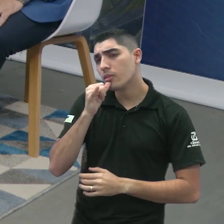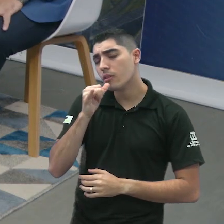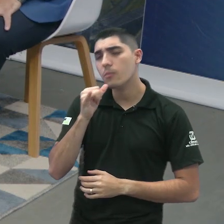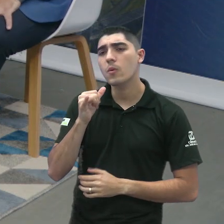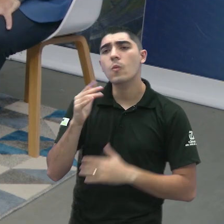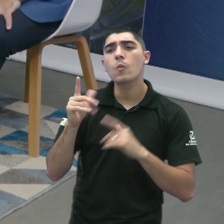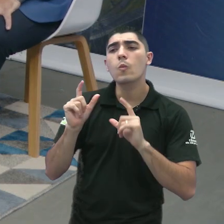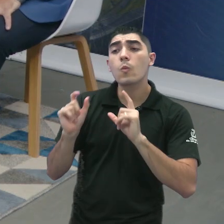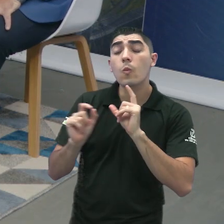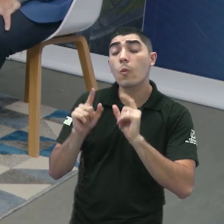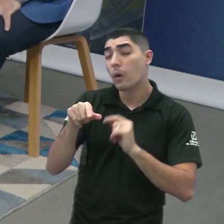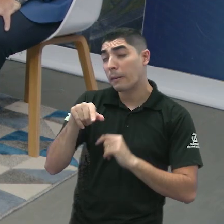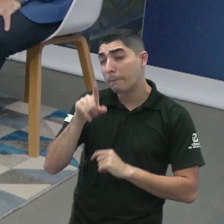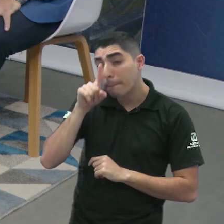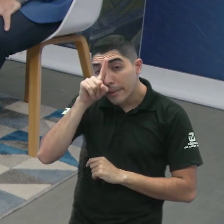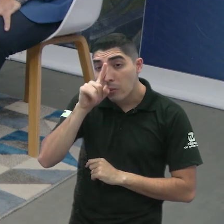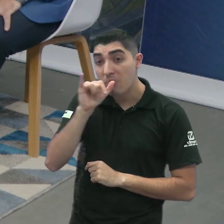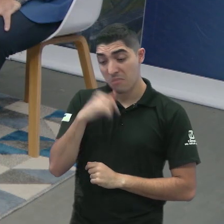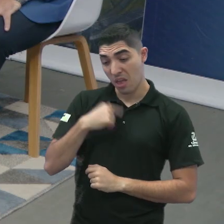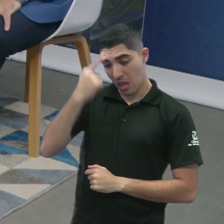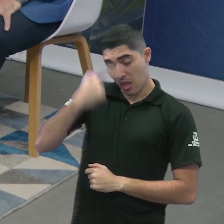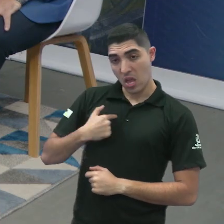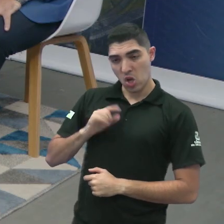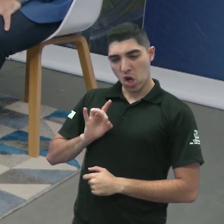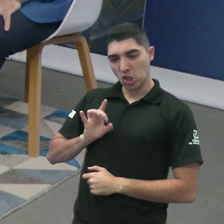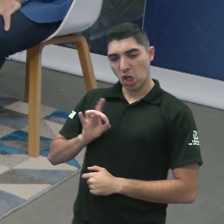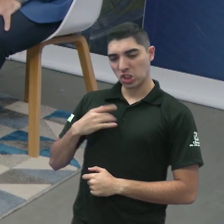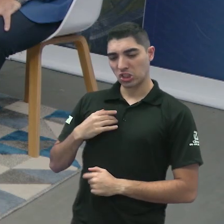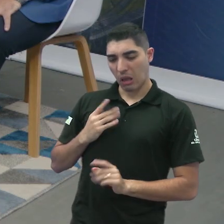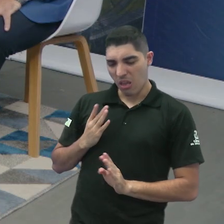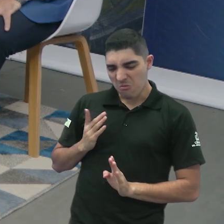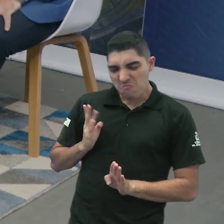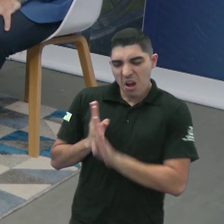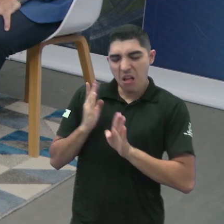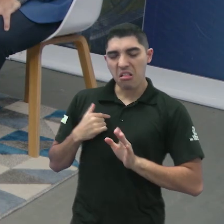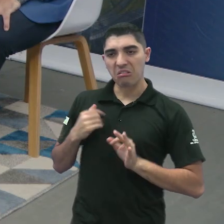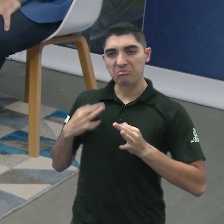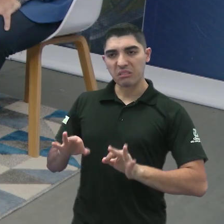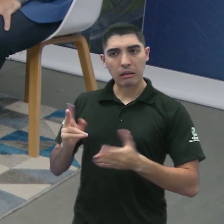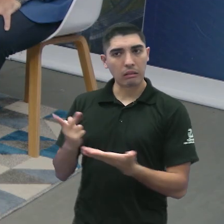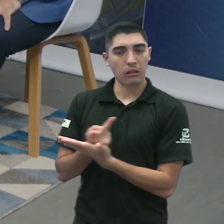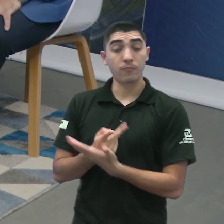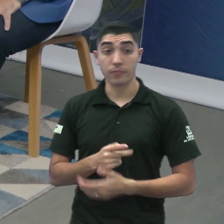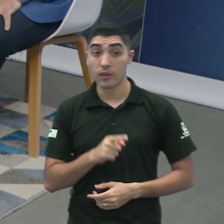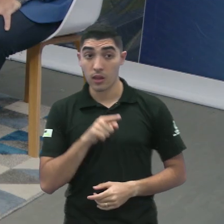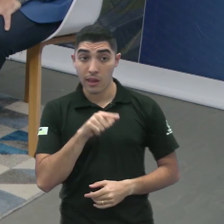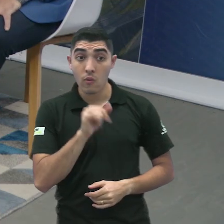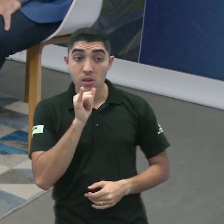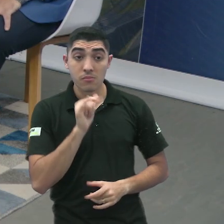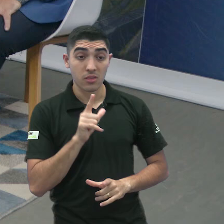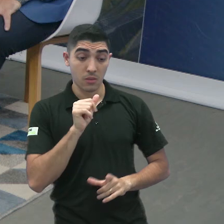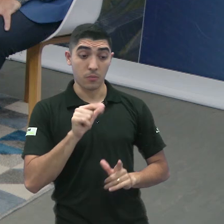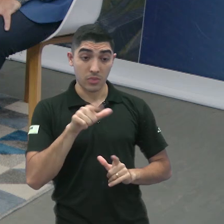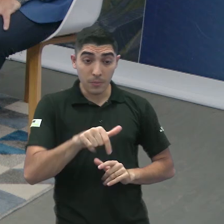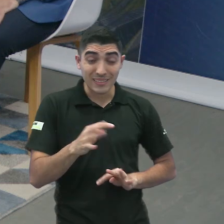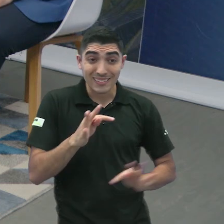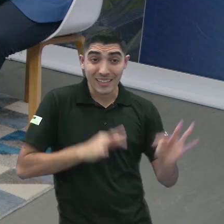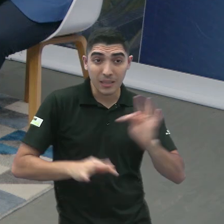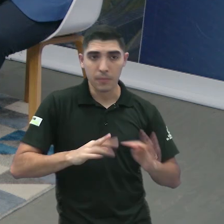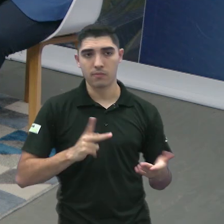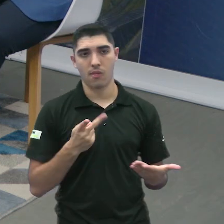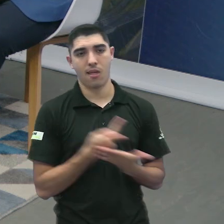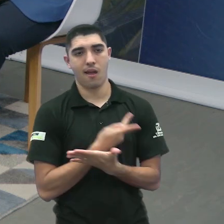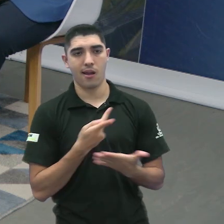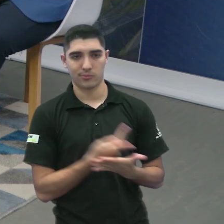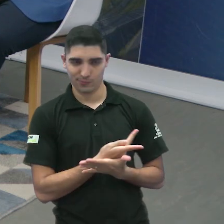do autodiagnóstico? O tratamento incorreto. Eu costumo falar, como a Helena estava falando, quando eu faço um tratamento, eu